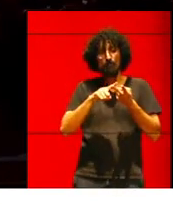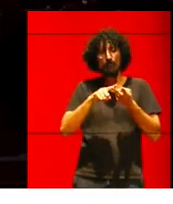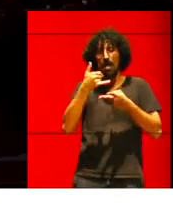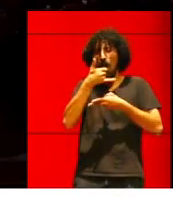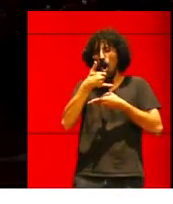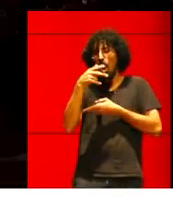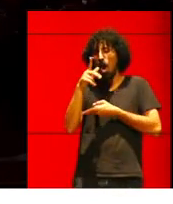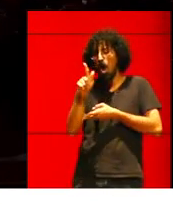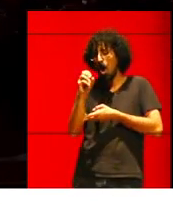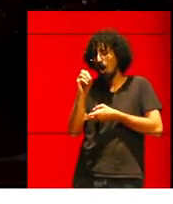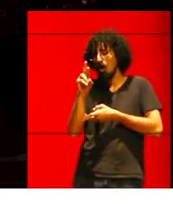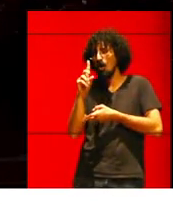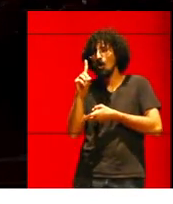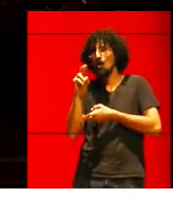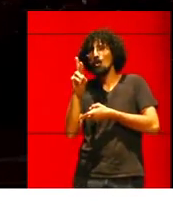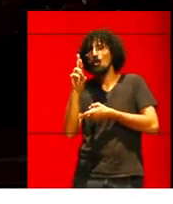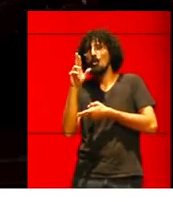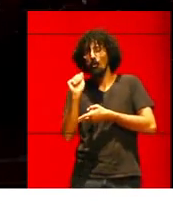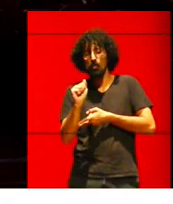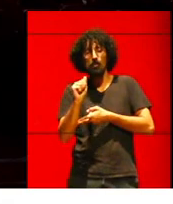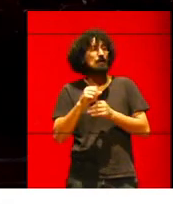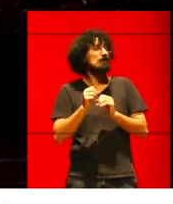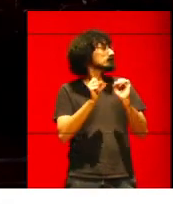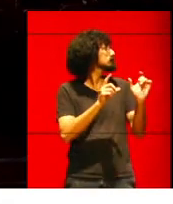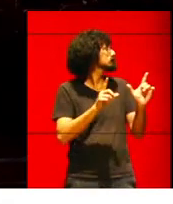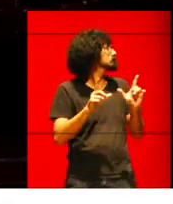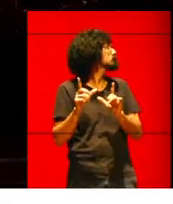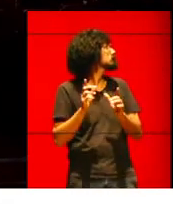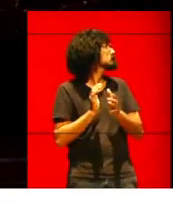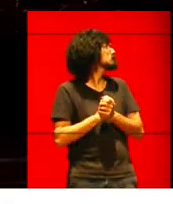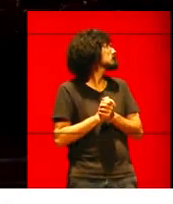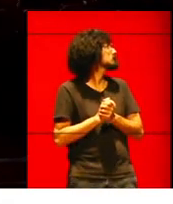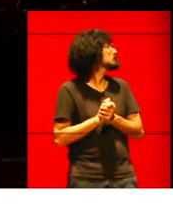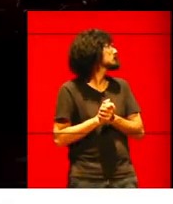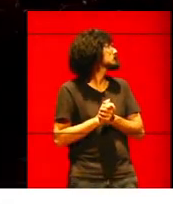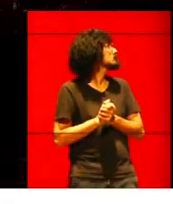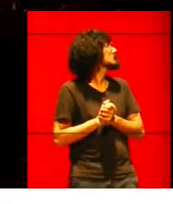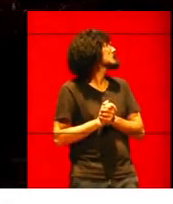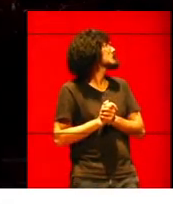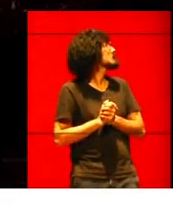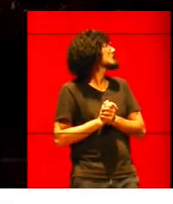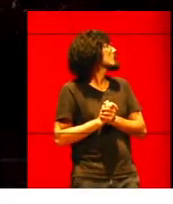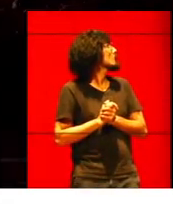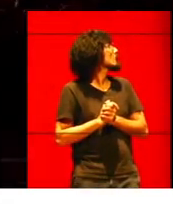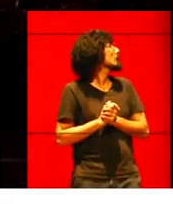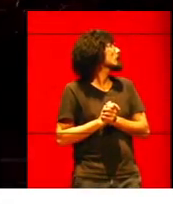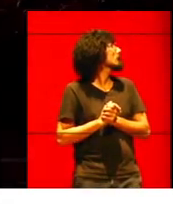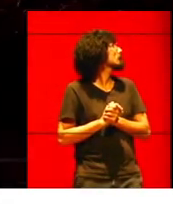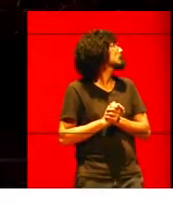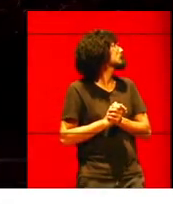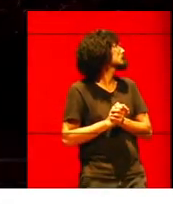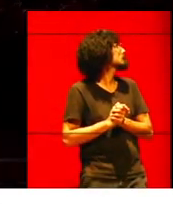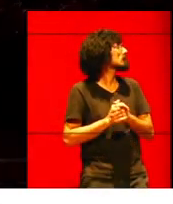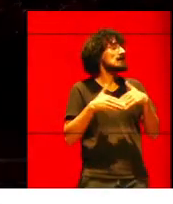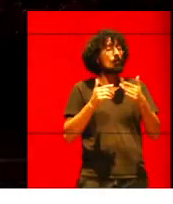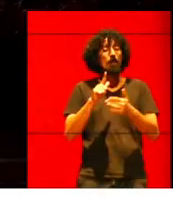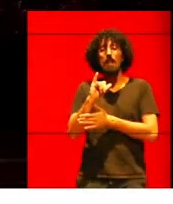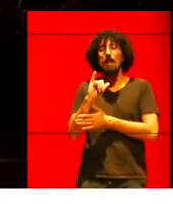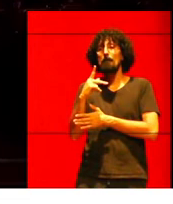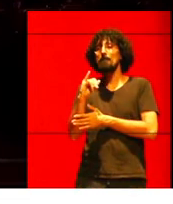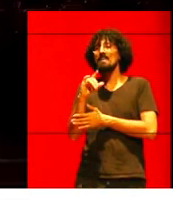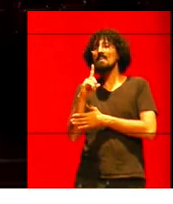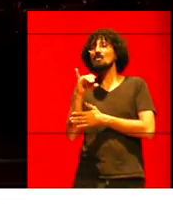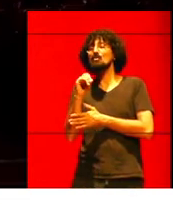animal, certo? Próximo slide. Qual a função, pessoal, exclusiva dos lipídios? Os lipídios